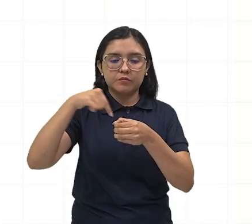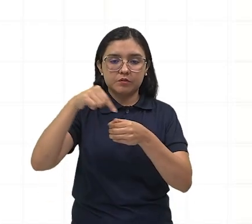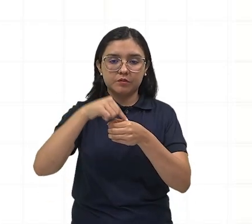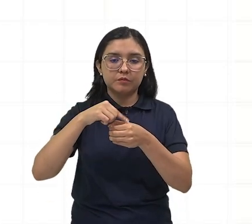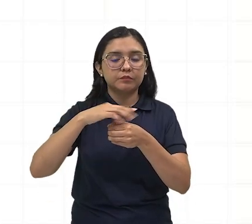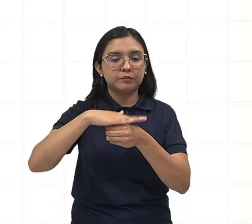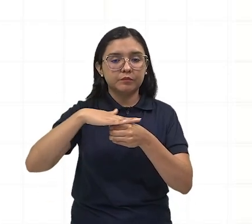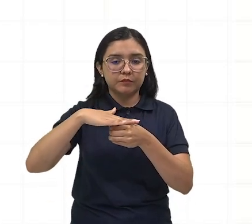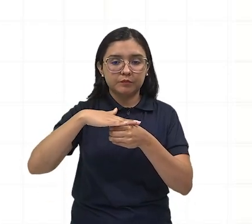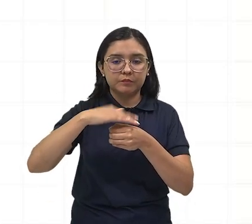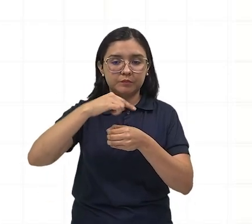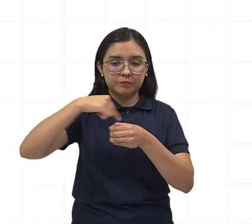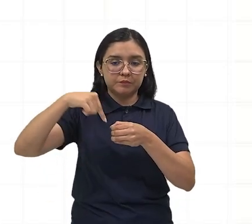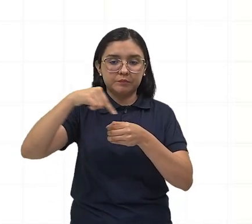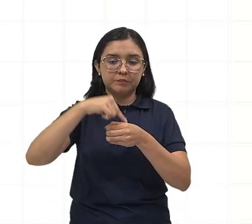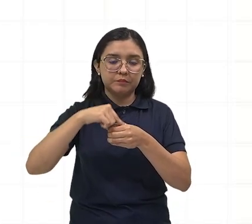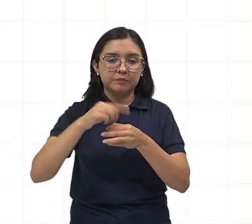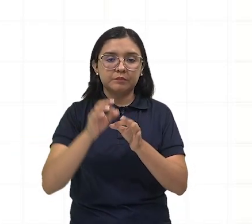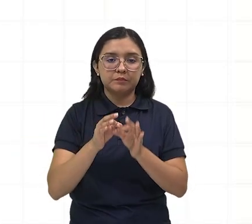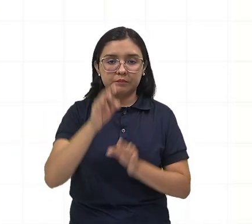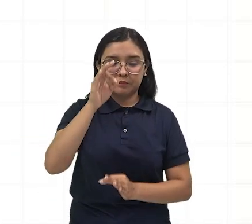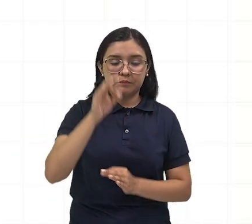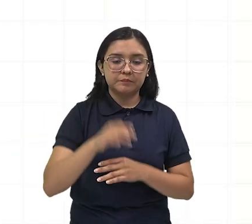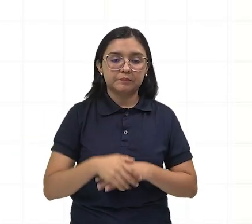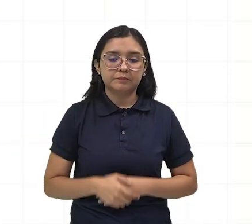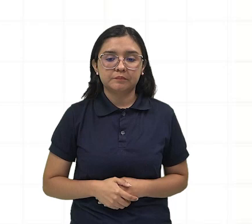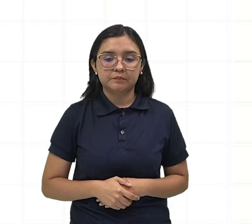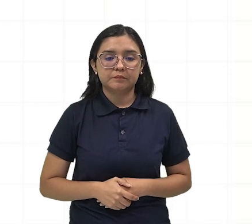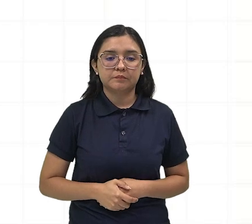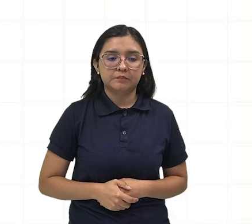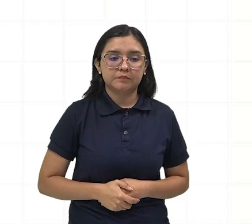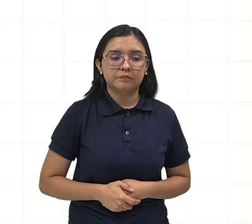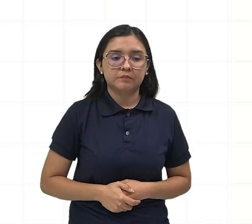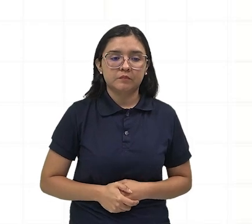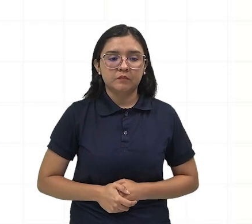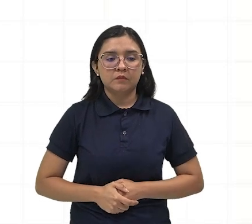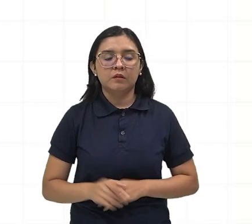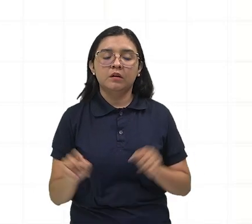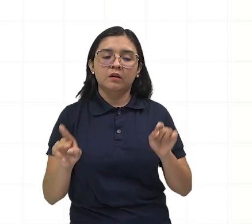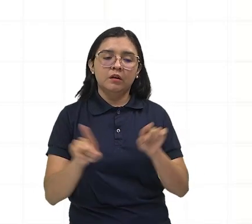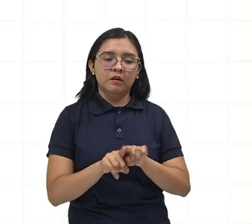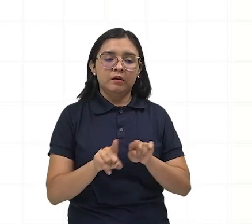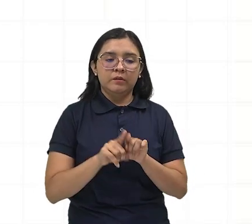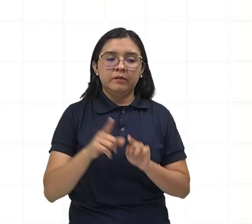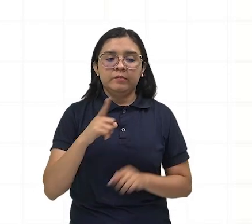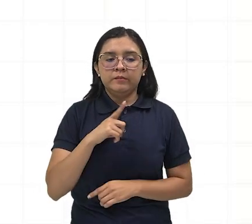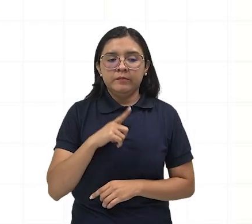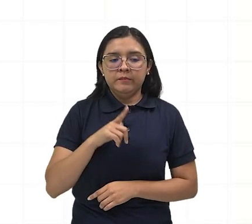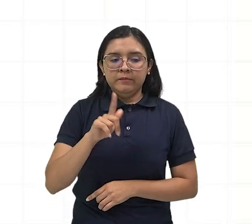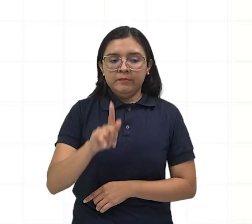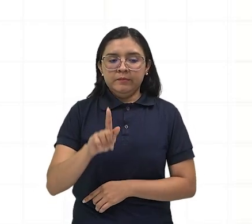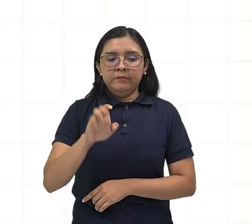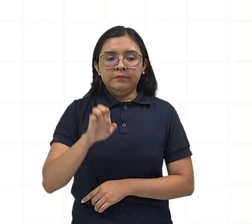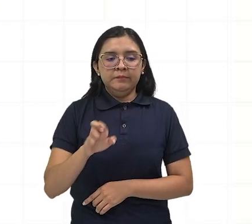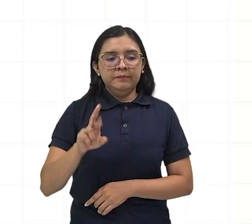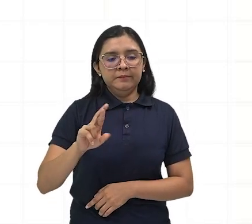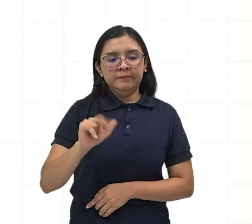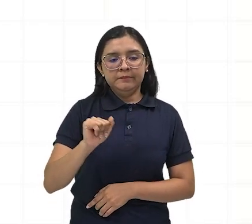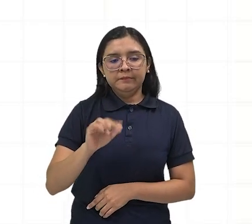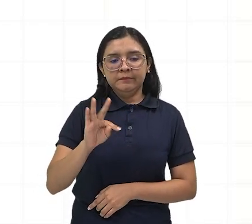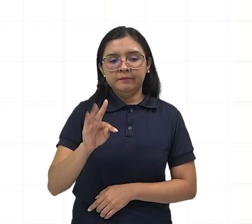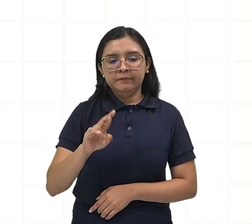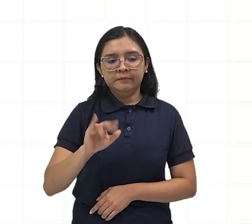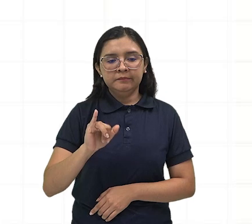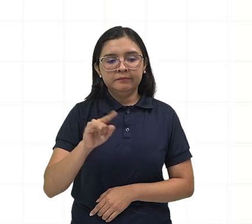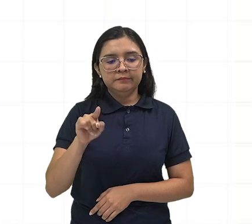ele. Nós temos as geratrizes. O que são elas? São segmentos com uma